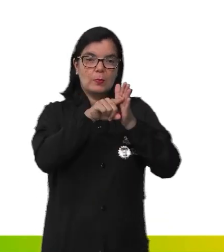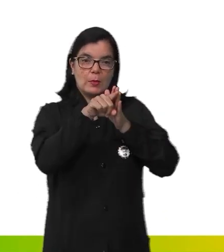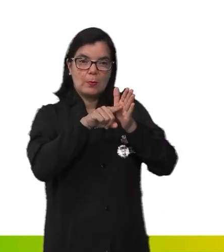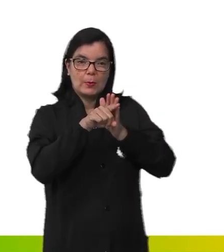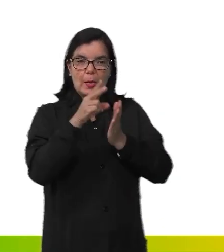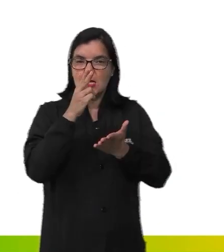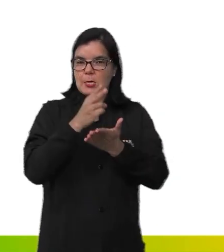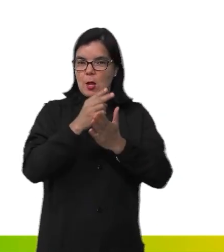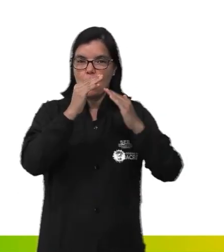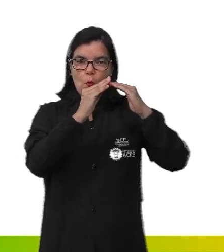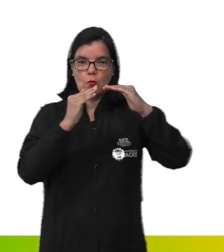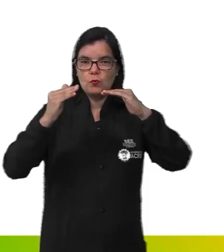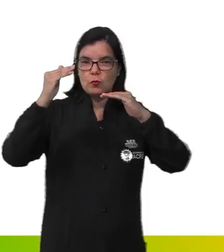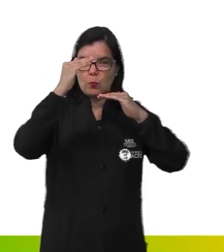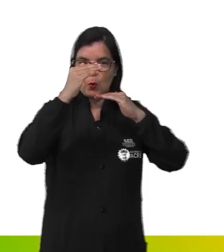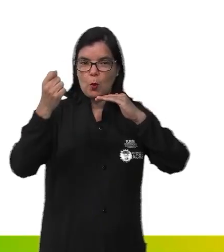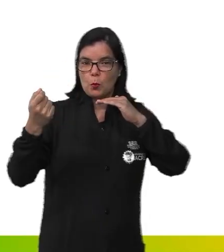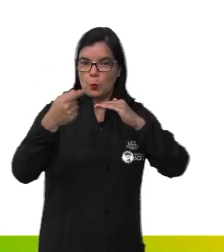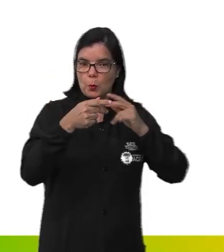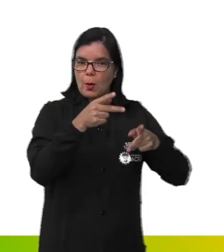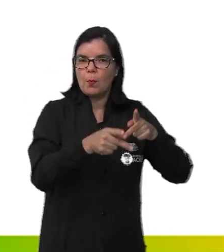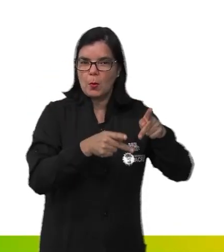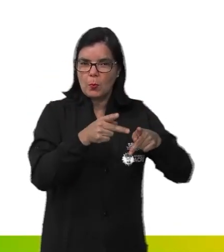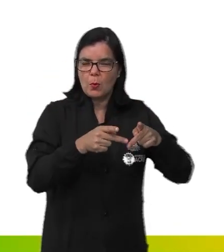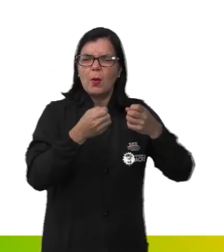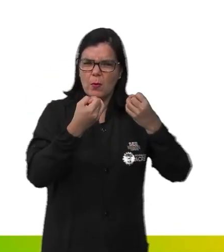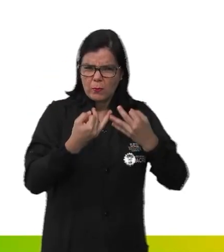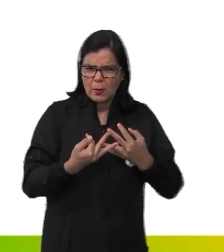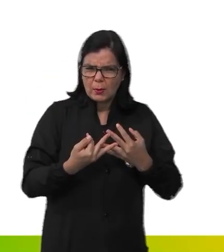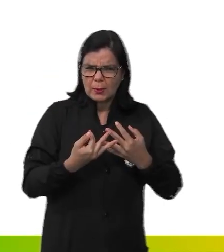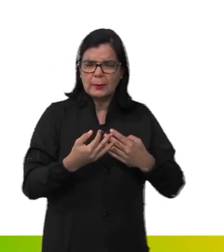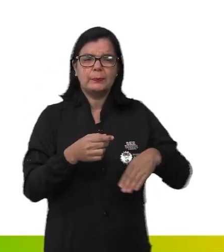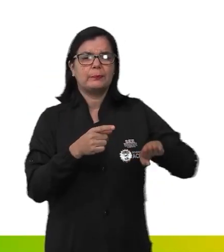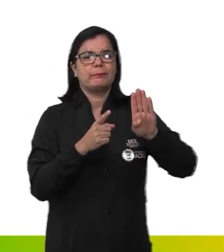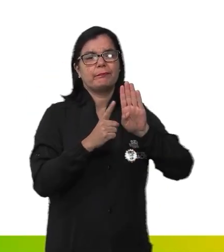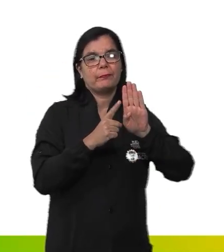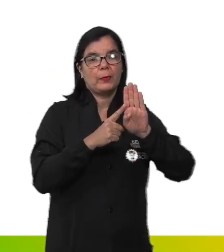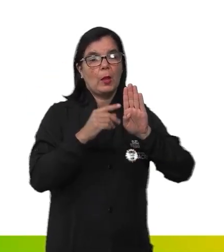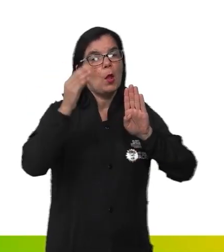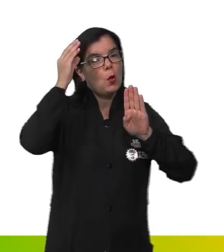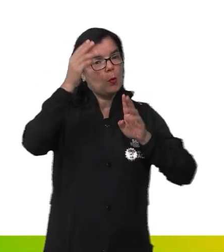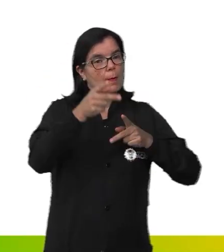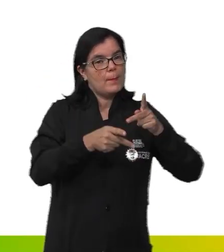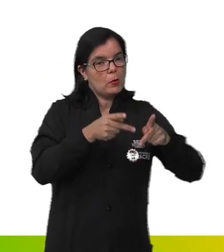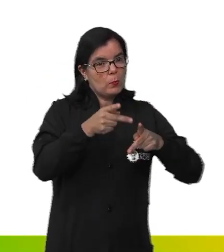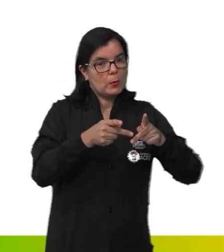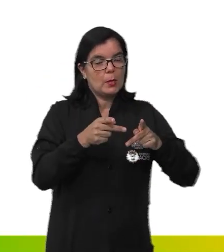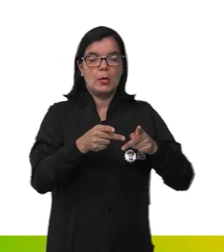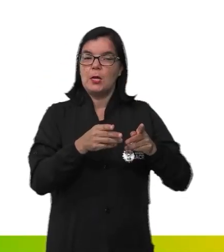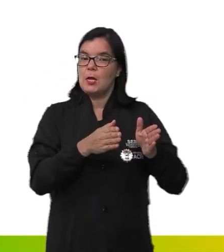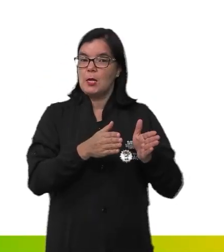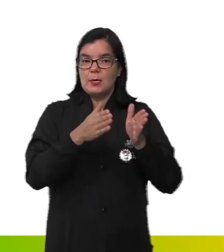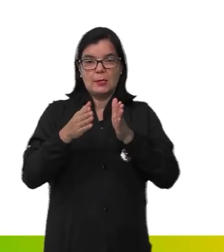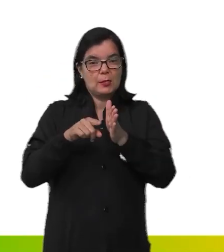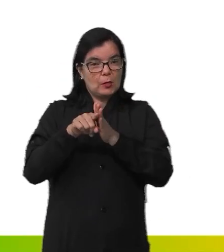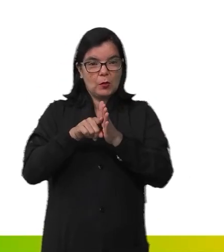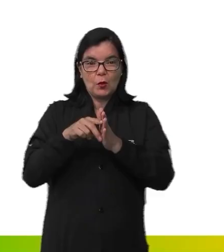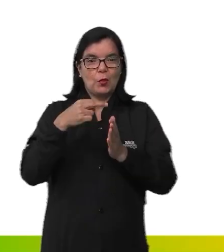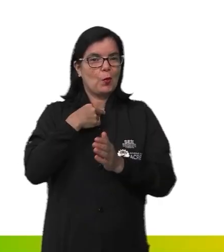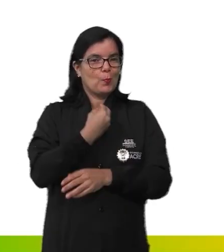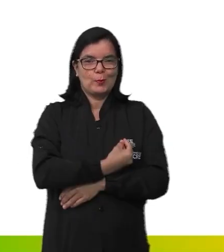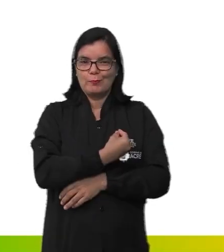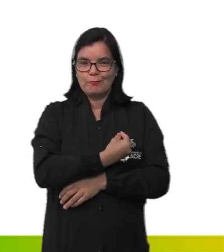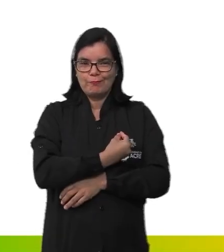é sempre superior ao popular, e em algum momento eu falei isso? Alternativa B, conhecimento popular e científico não podem